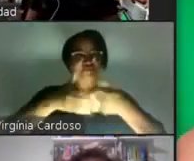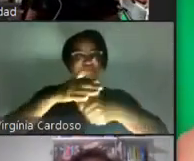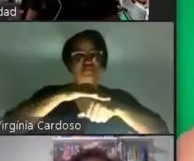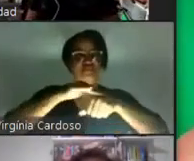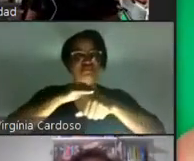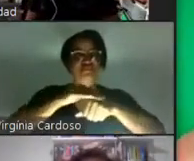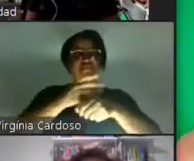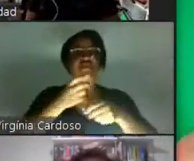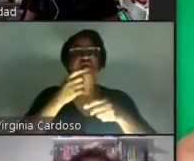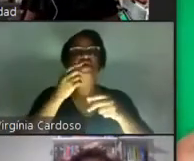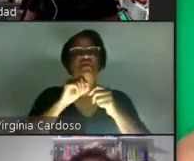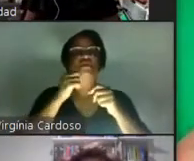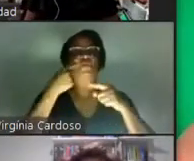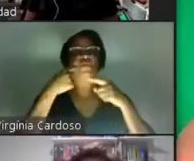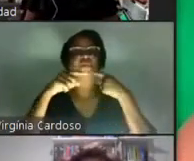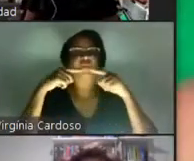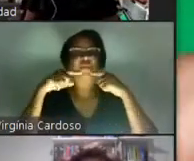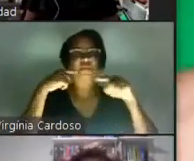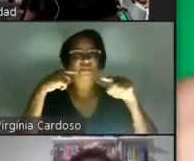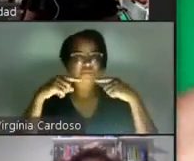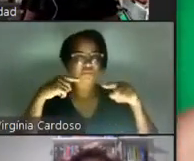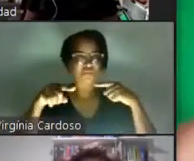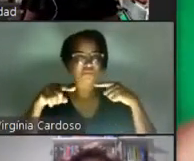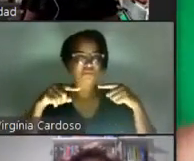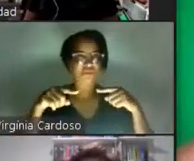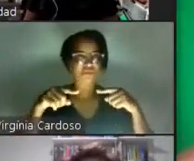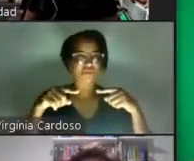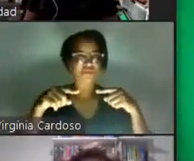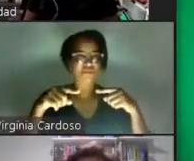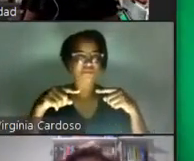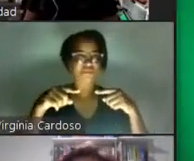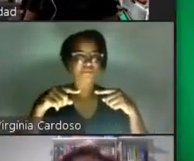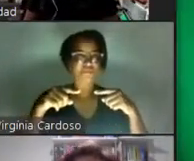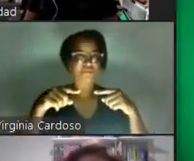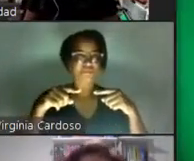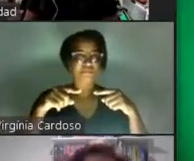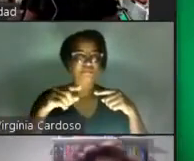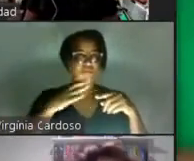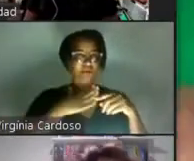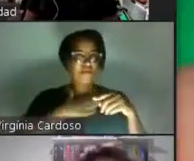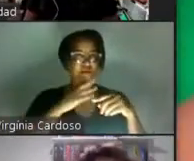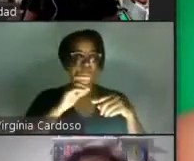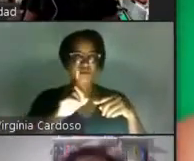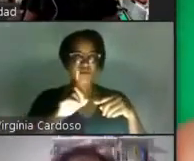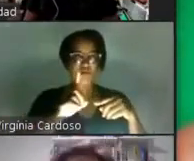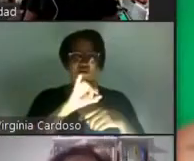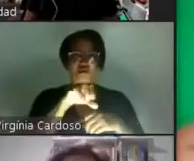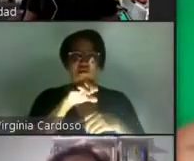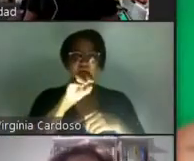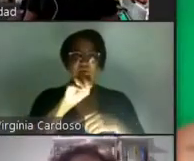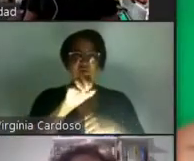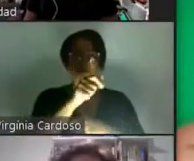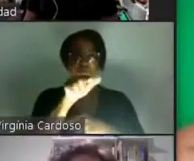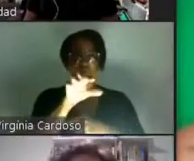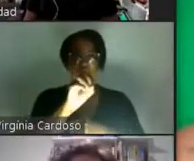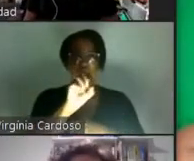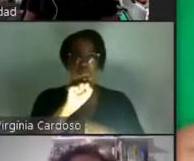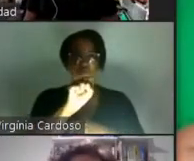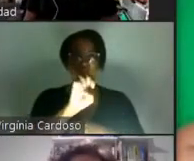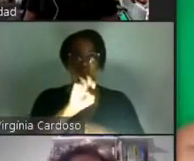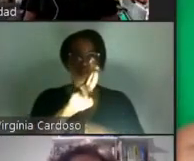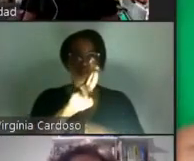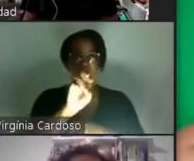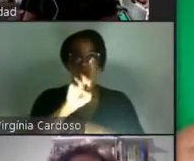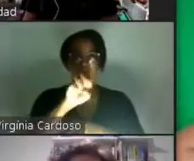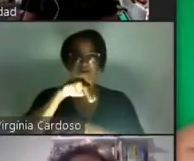uma música, que é uma música... Não é minha, é a música de João Sereno e Manuca